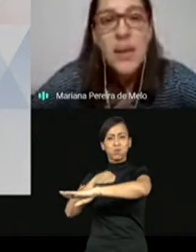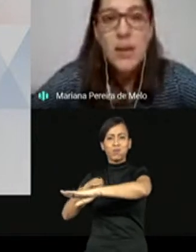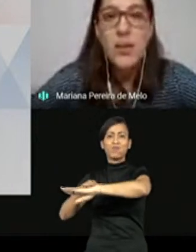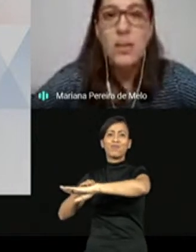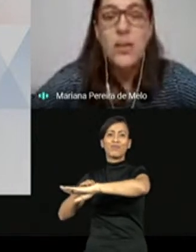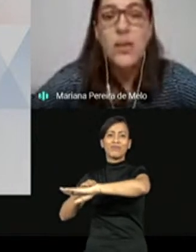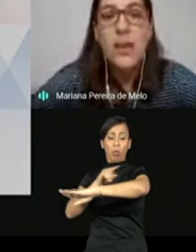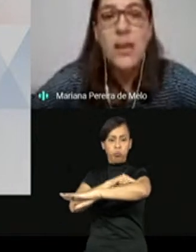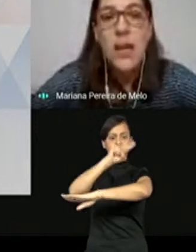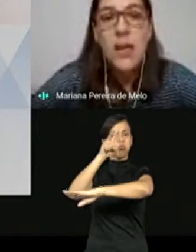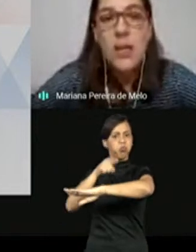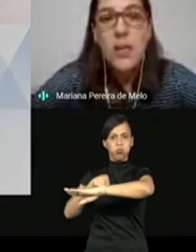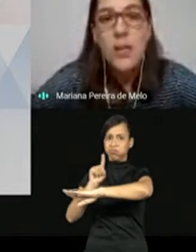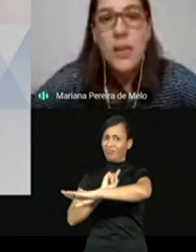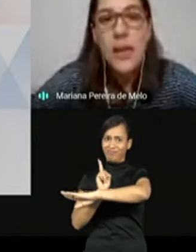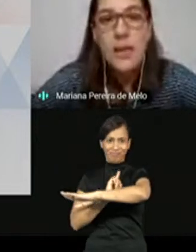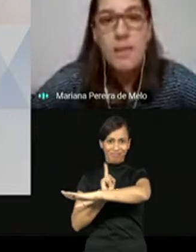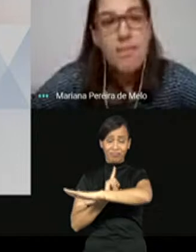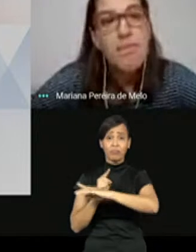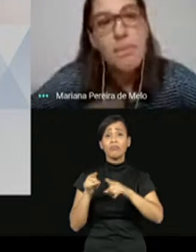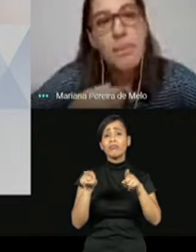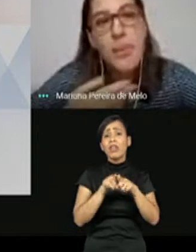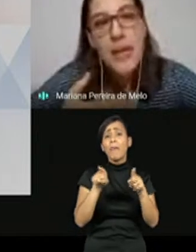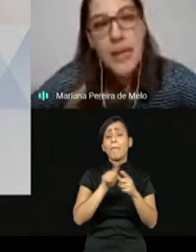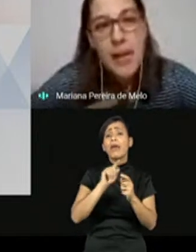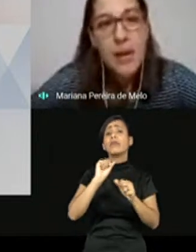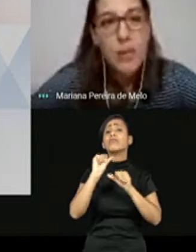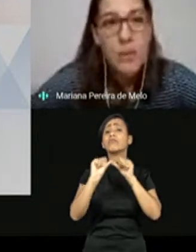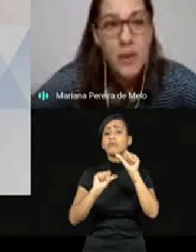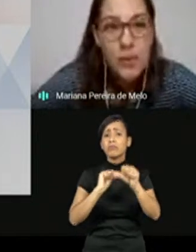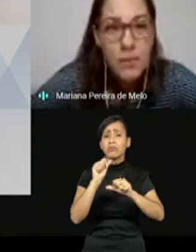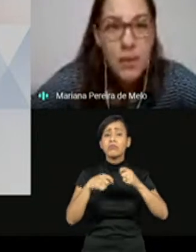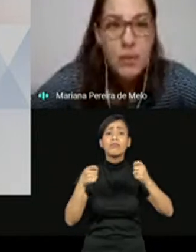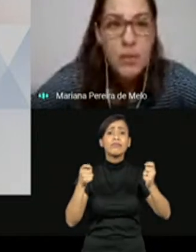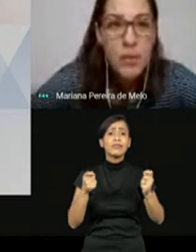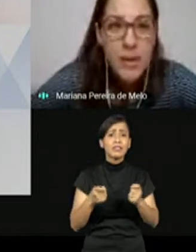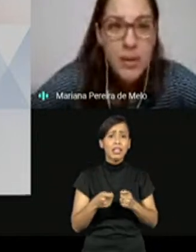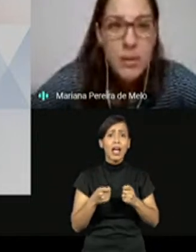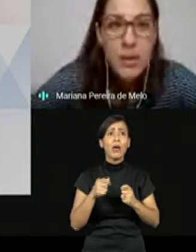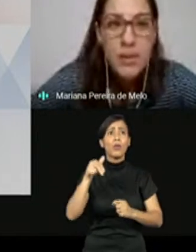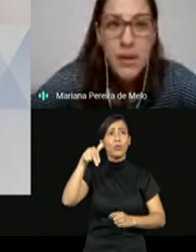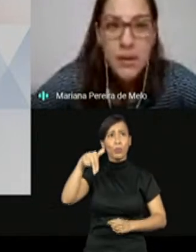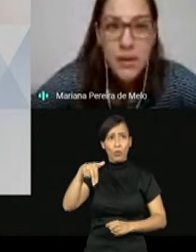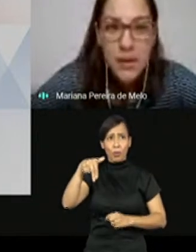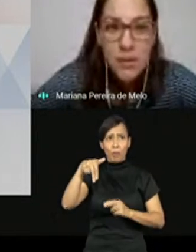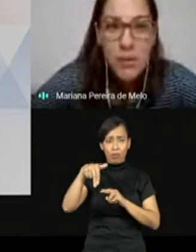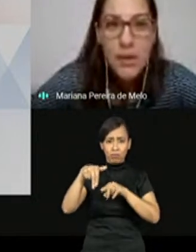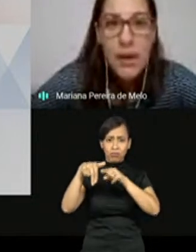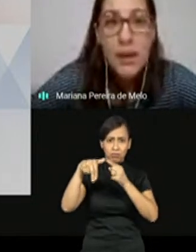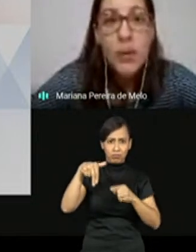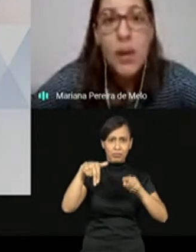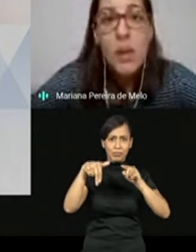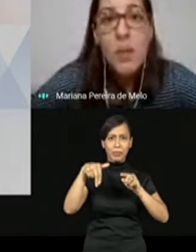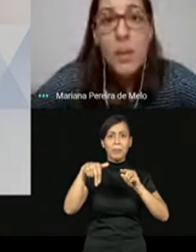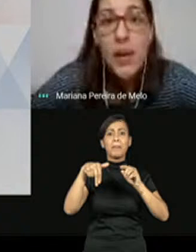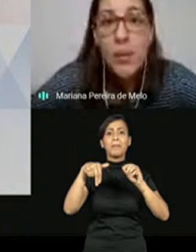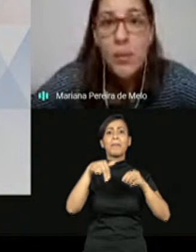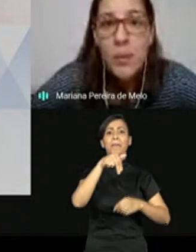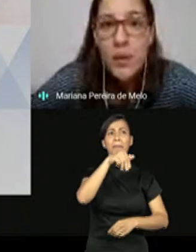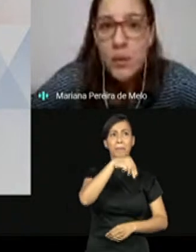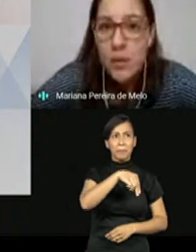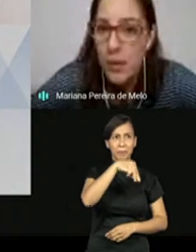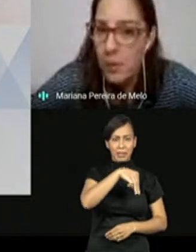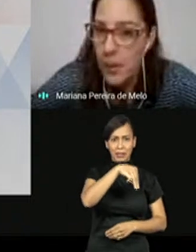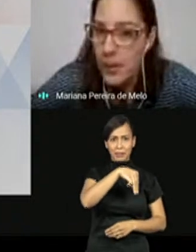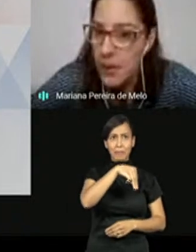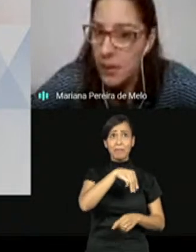essas transformações, a gente consegue passar uma normal com média mi e variância sigma quadrado para